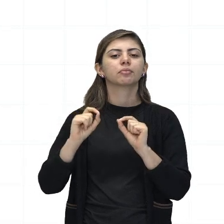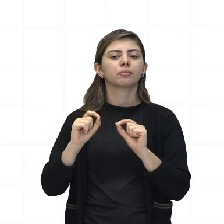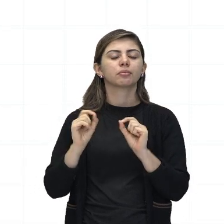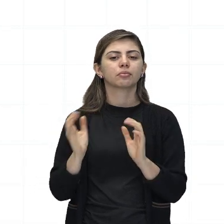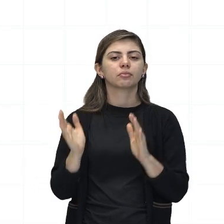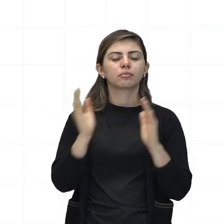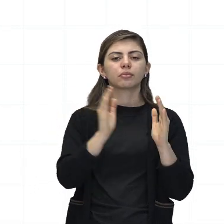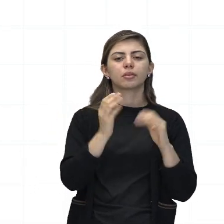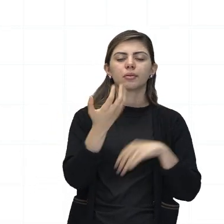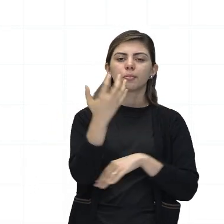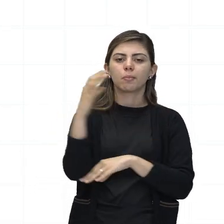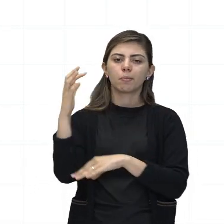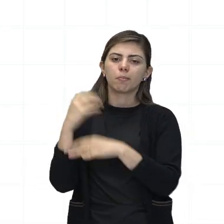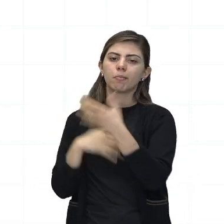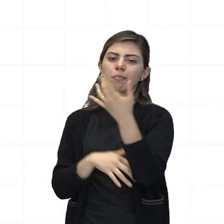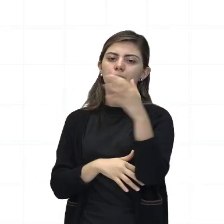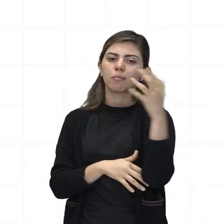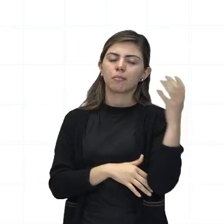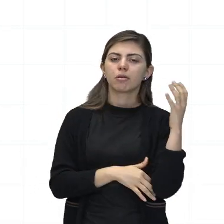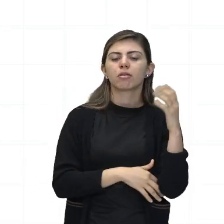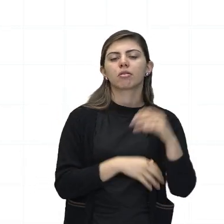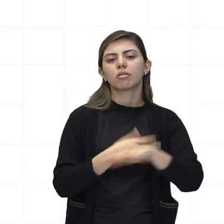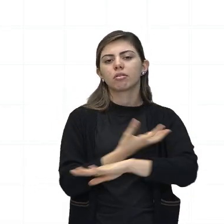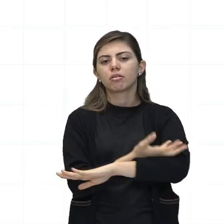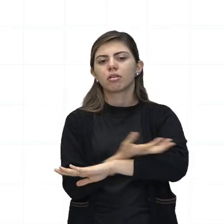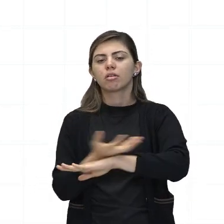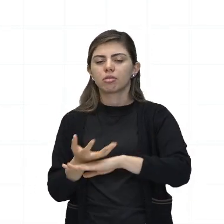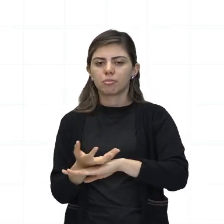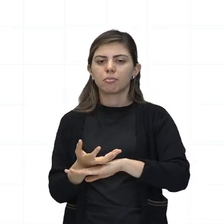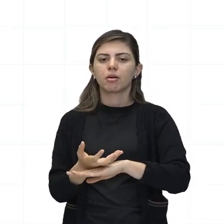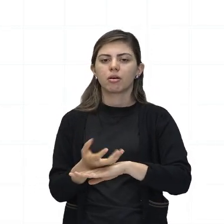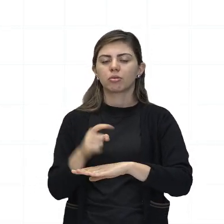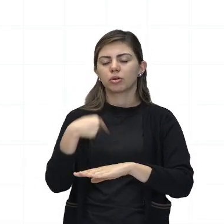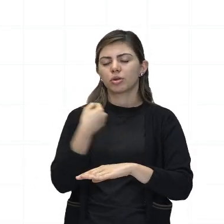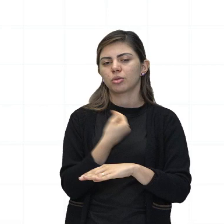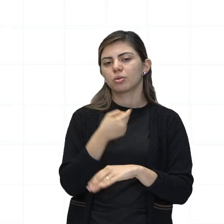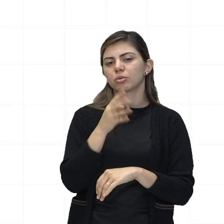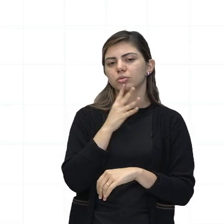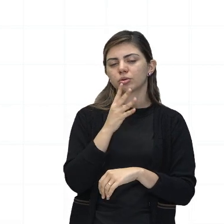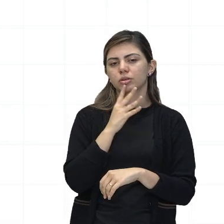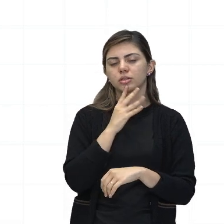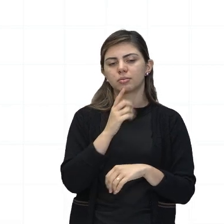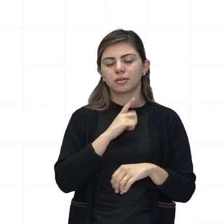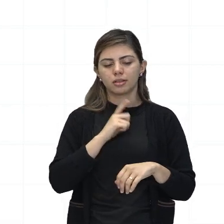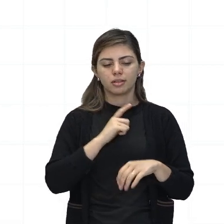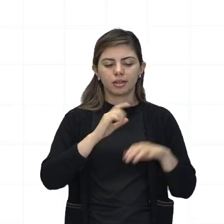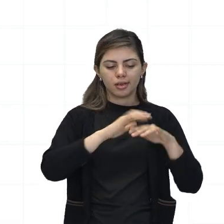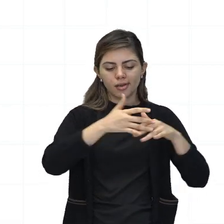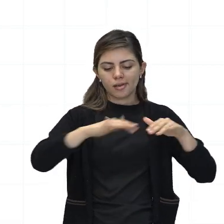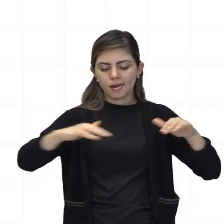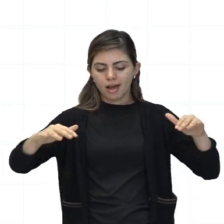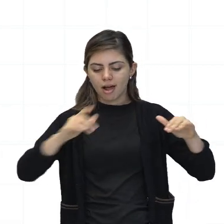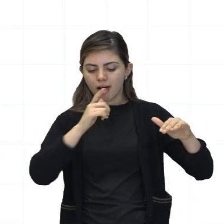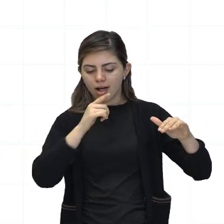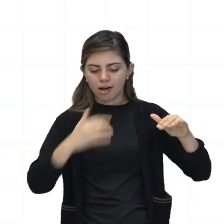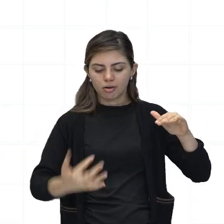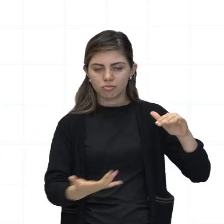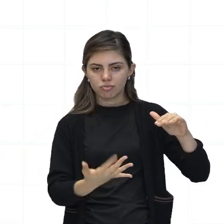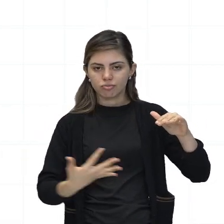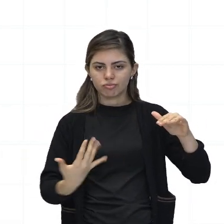as plantas, toda essa diversidade de plantas que nós conhecemos, desde algas, briófitas,